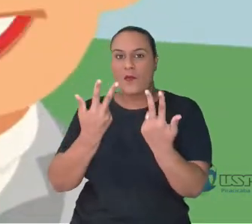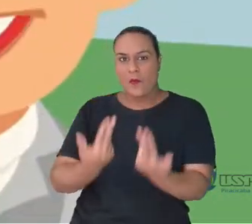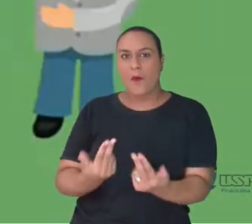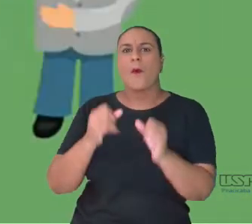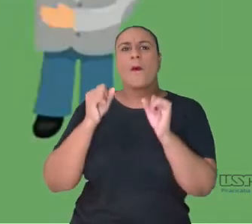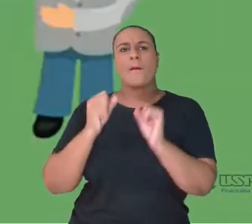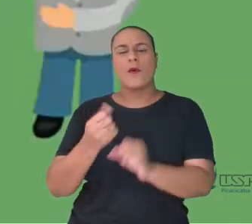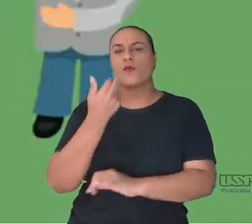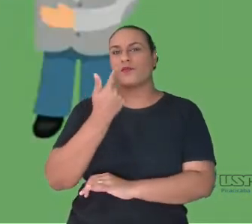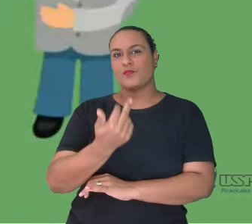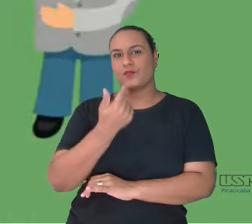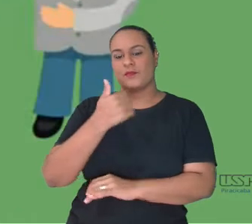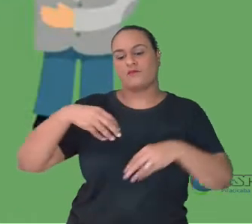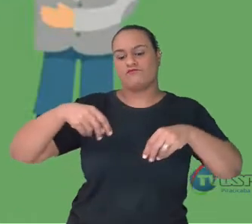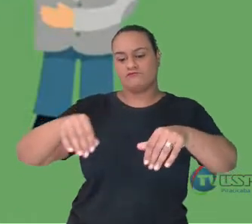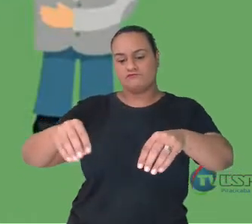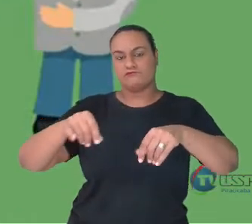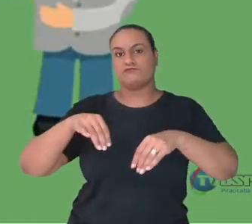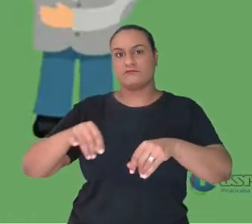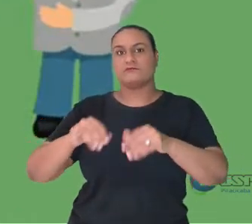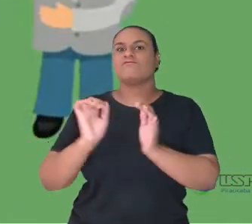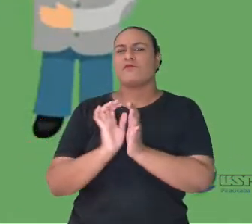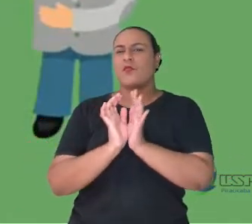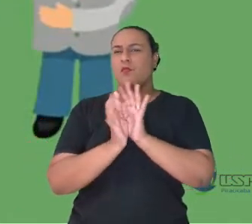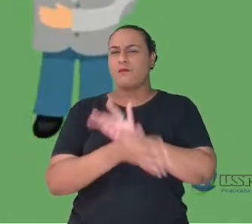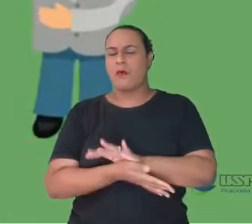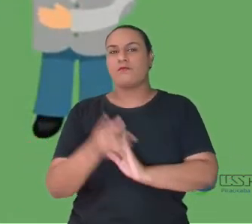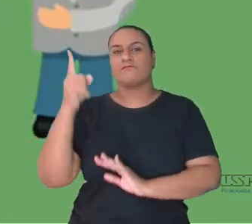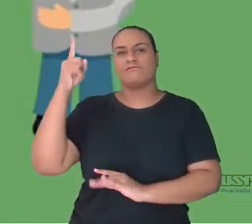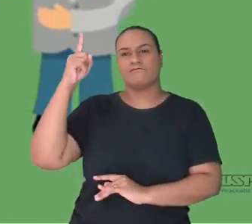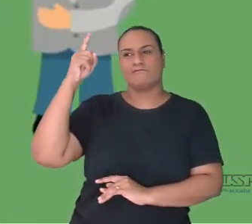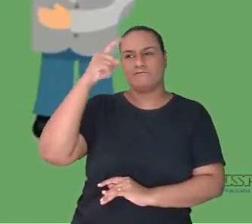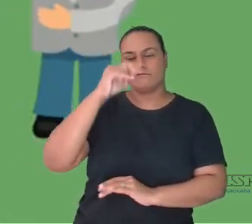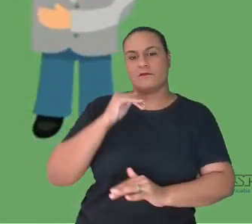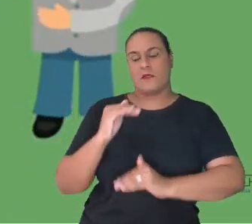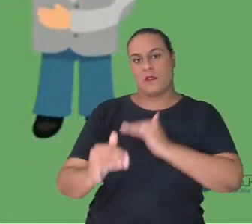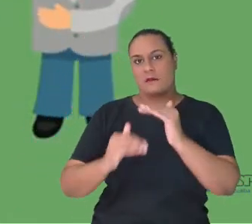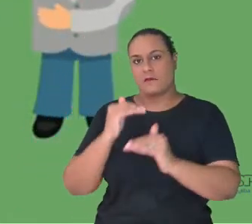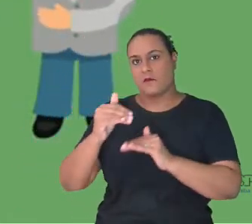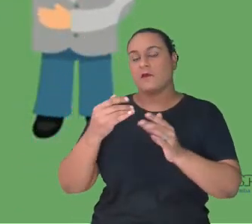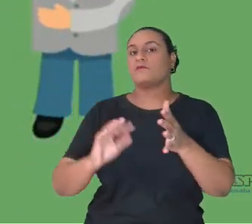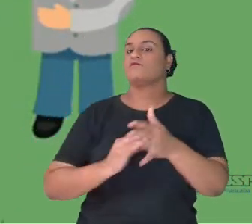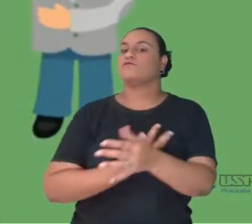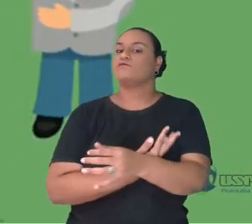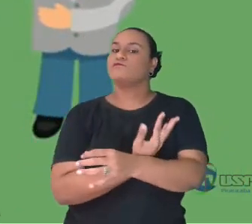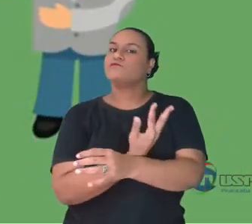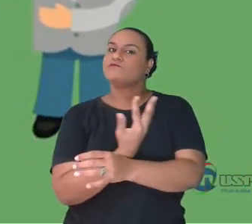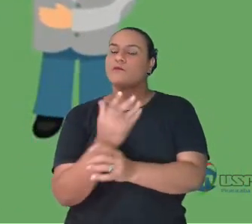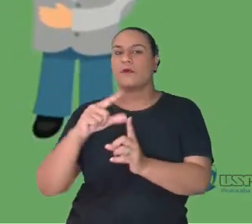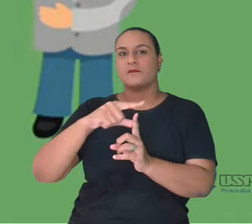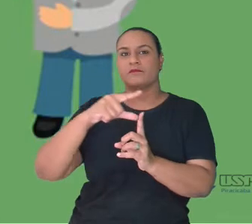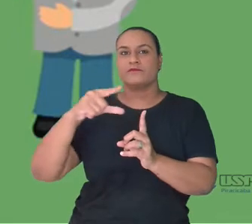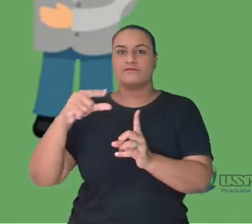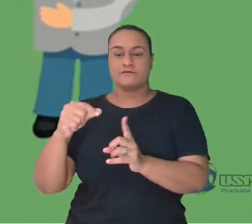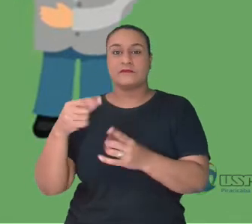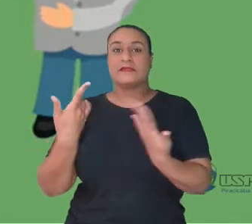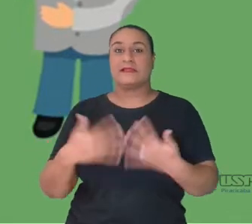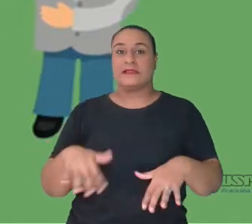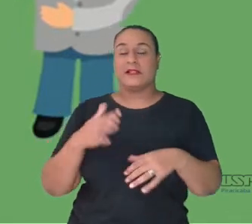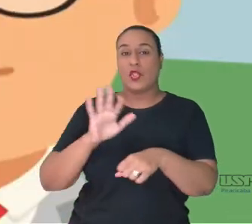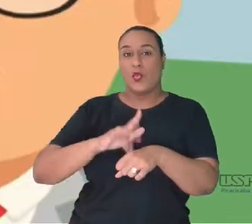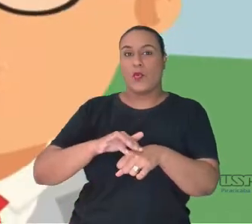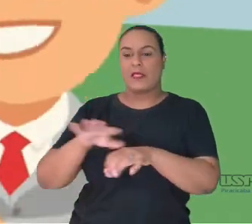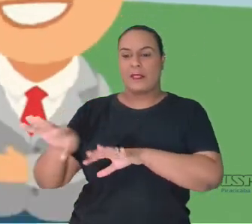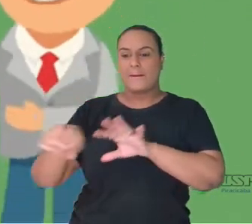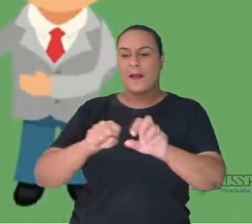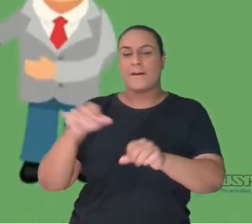que os nutrientes do solo se esgotem, dificultando o desenvolvimento das plantas, aumentando o risco de doenças e